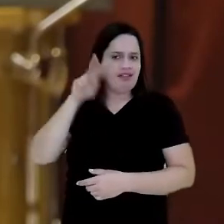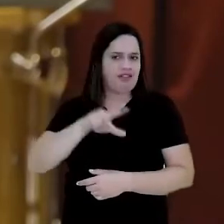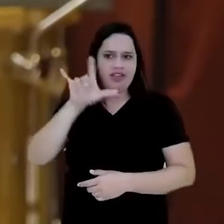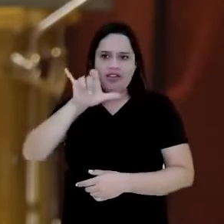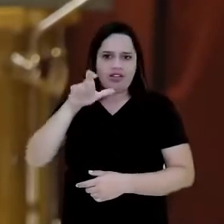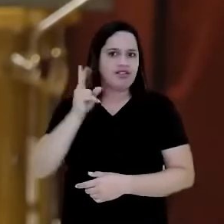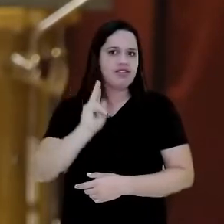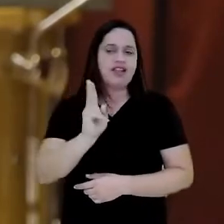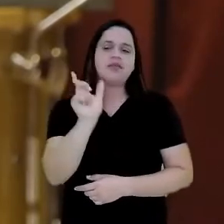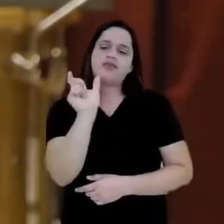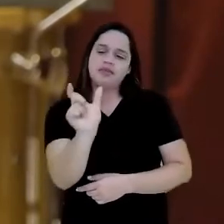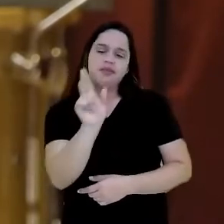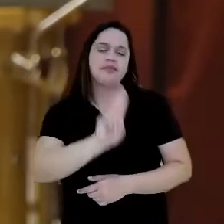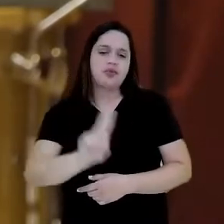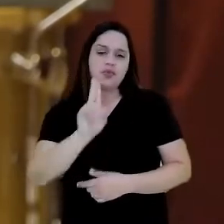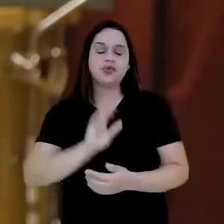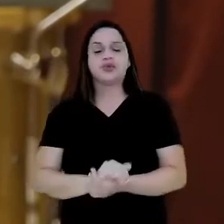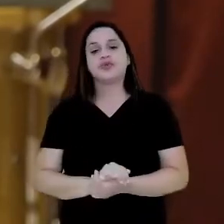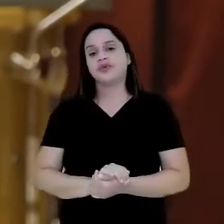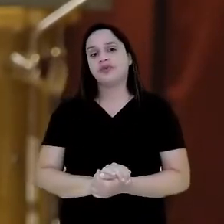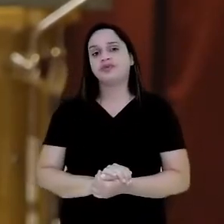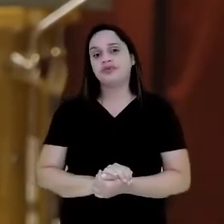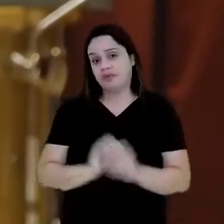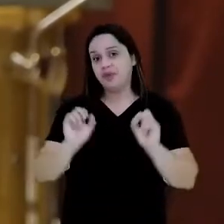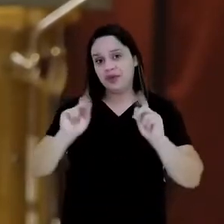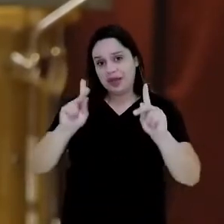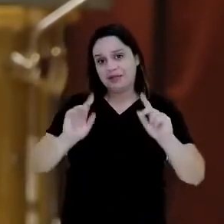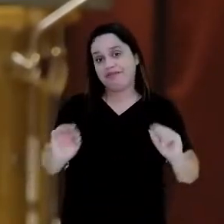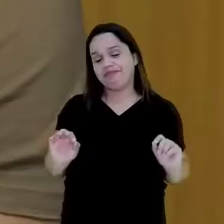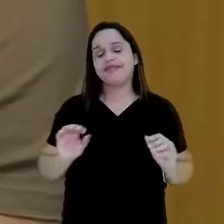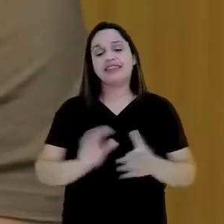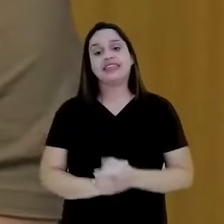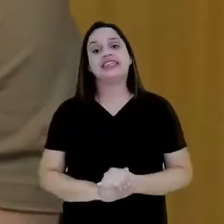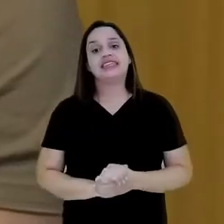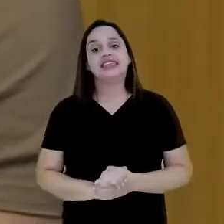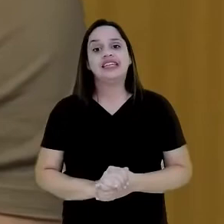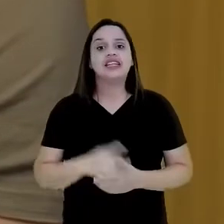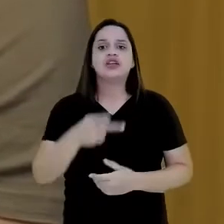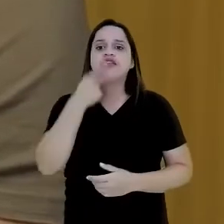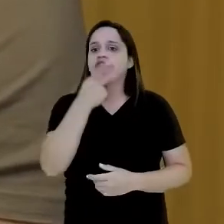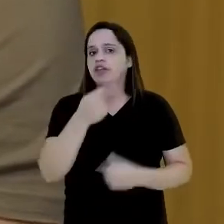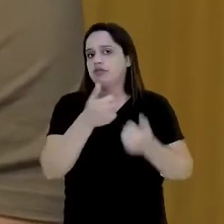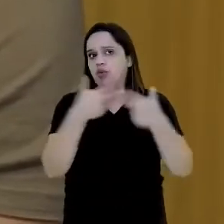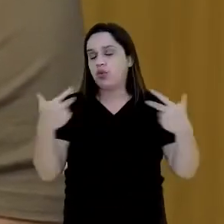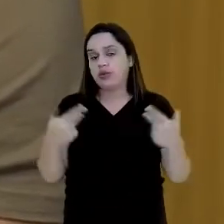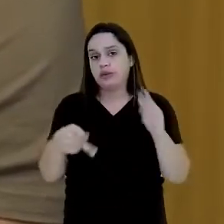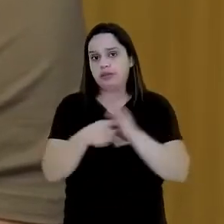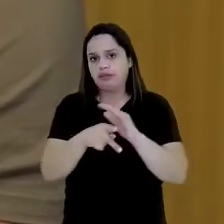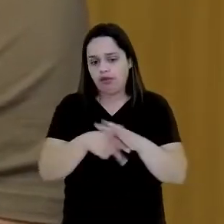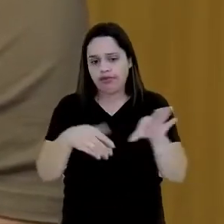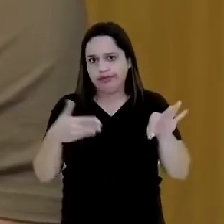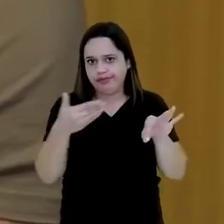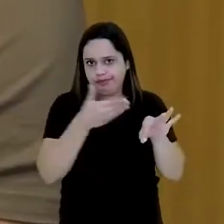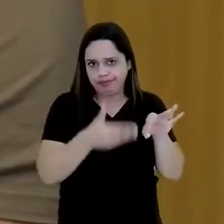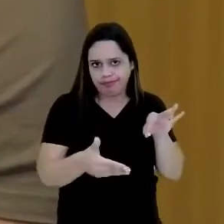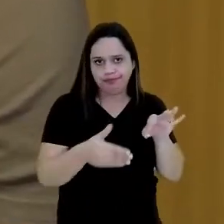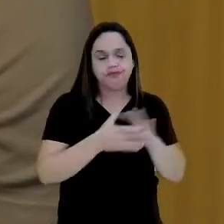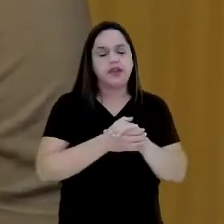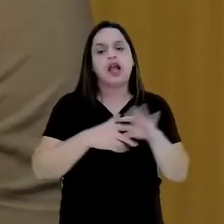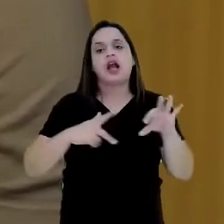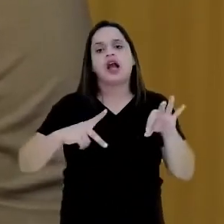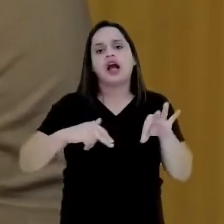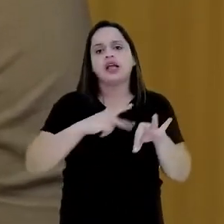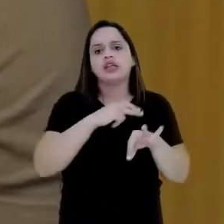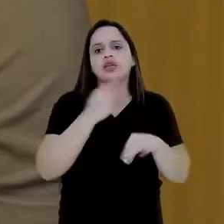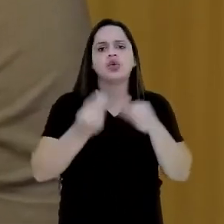no Instagram é periquito periquito e bom então é mais uns beleza aí você tá falando negócio íntimo a